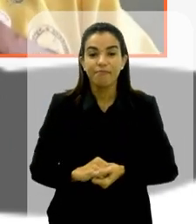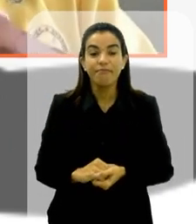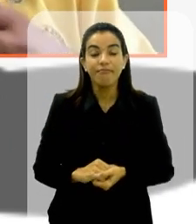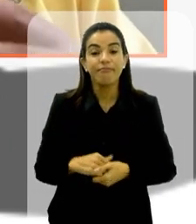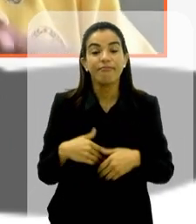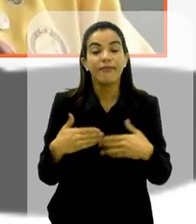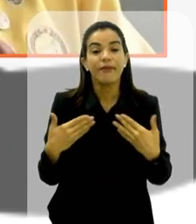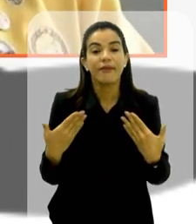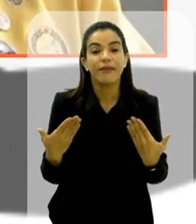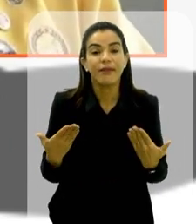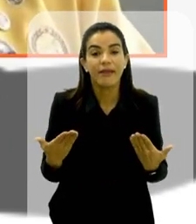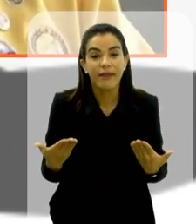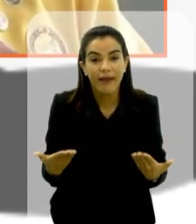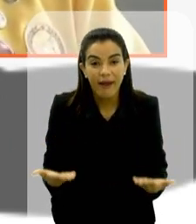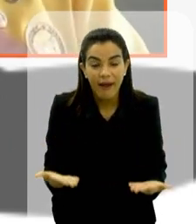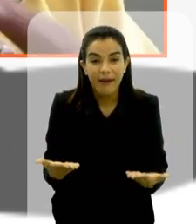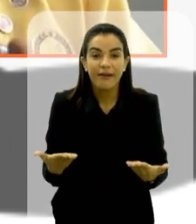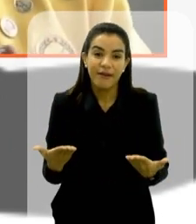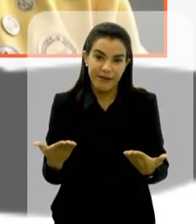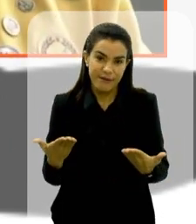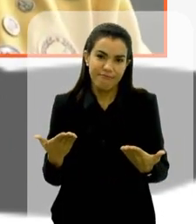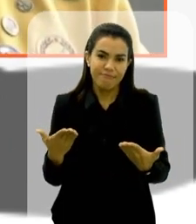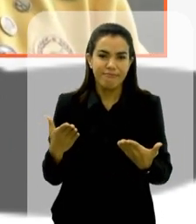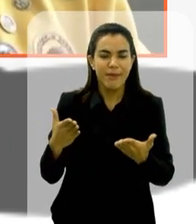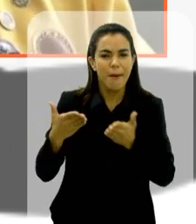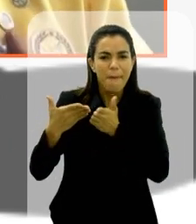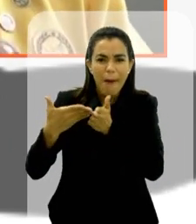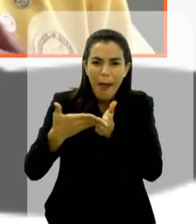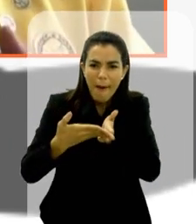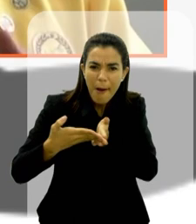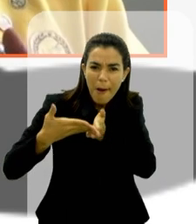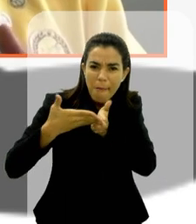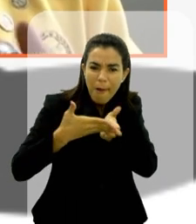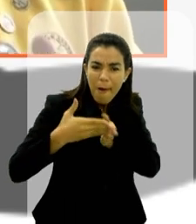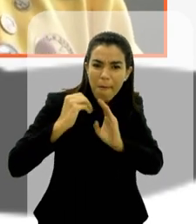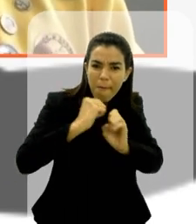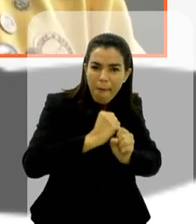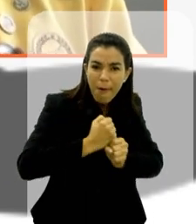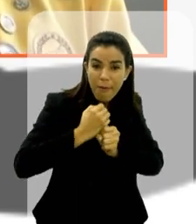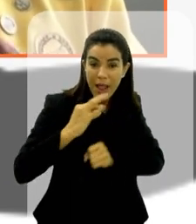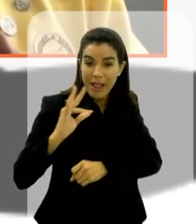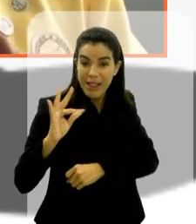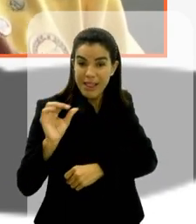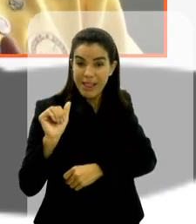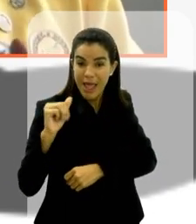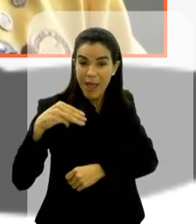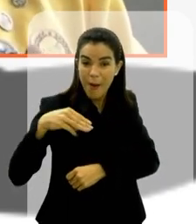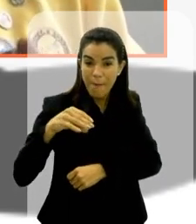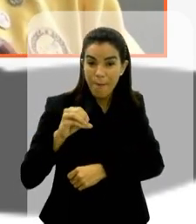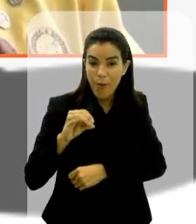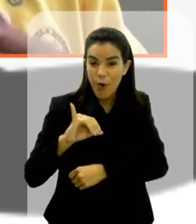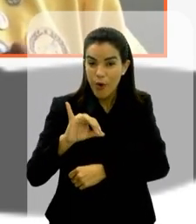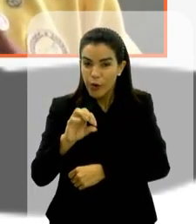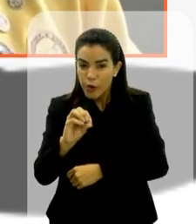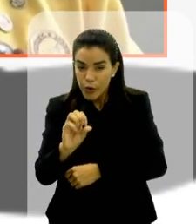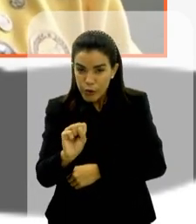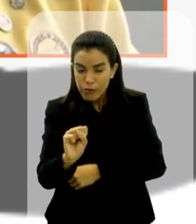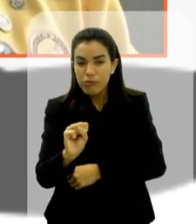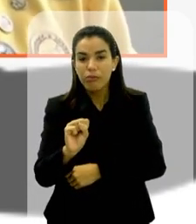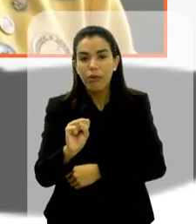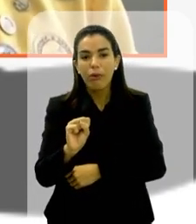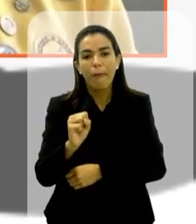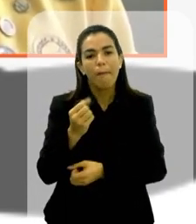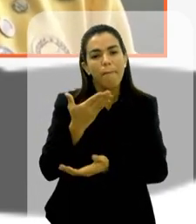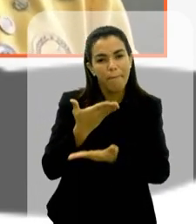como as incursões, a ida dos tamoios foi muito intensa, ele passou a perder